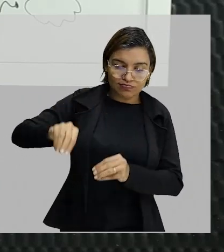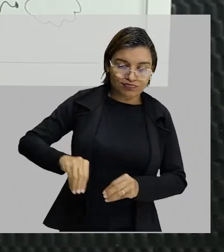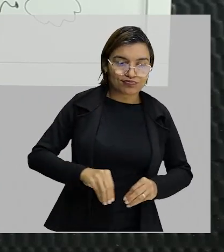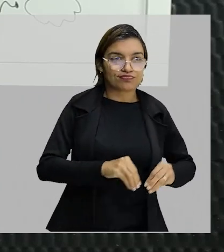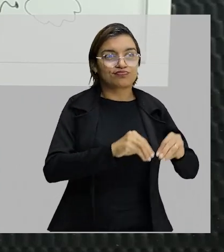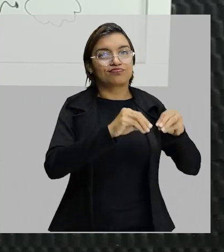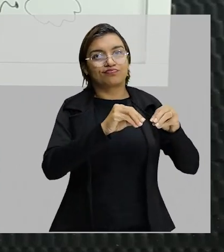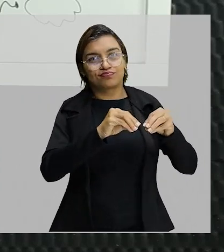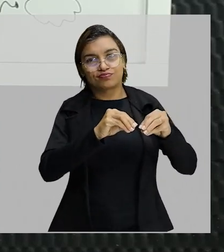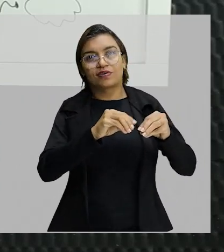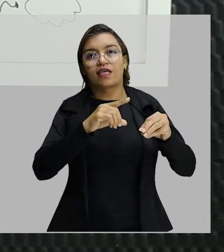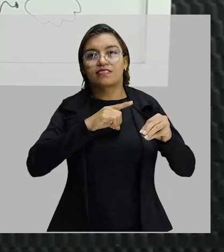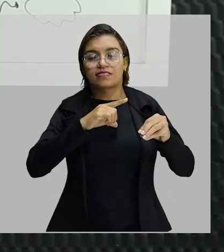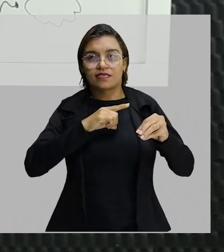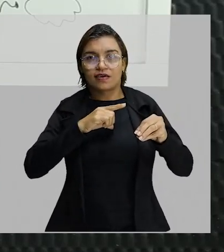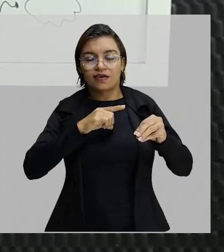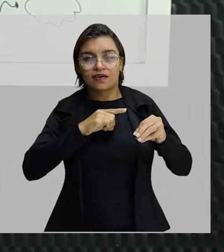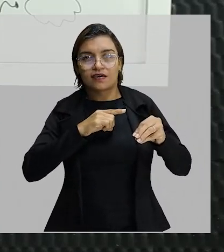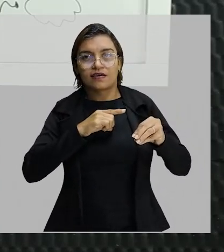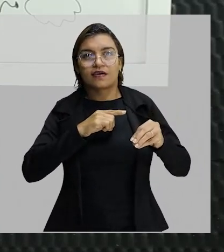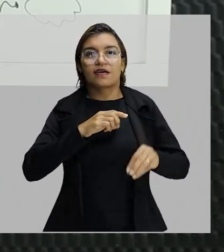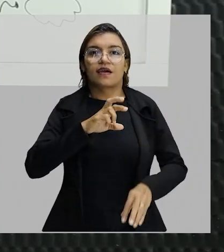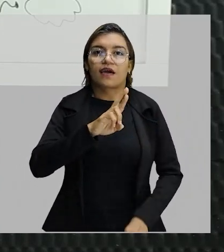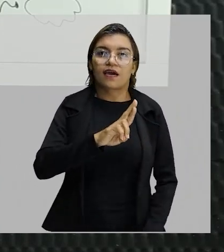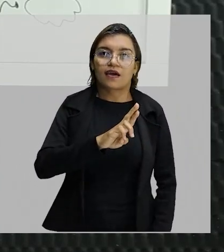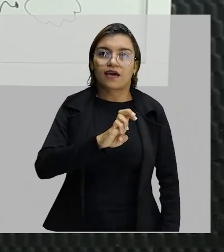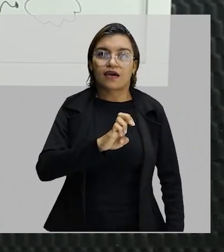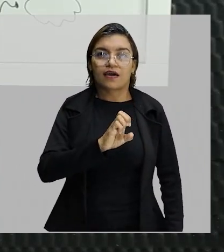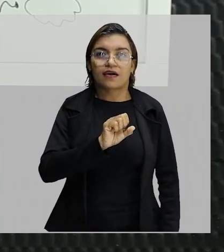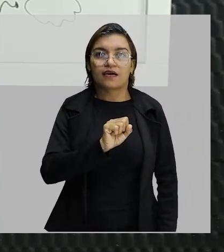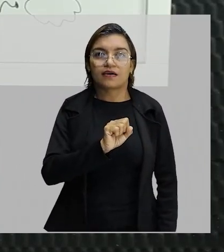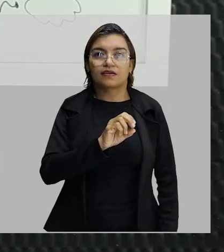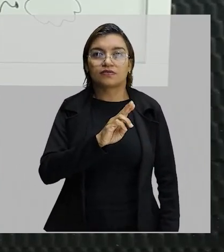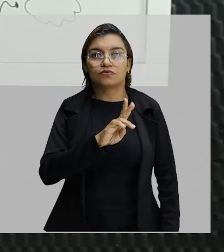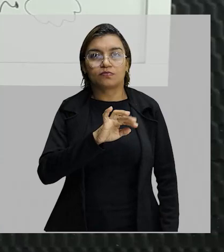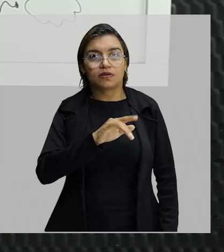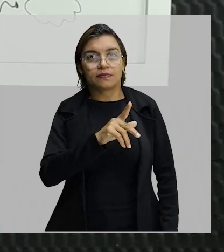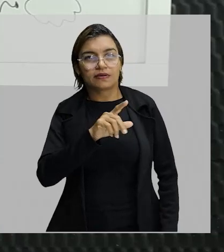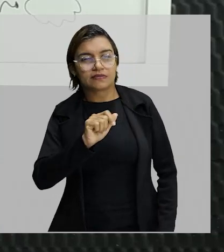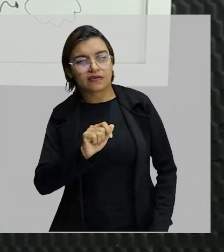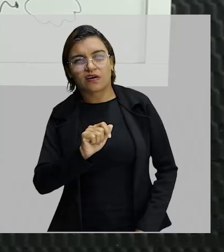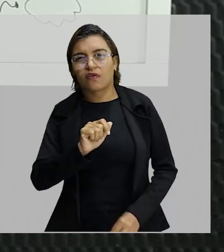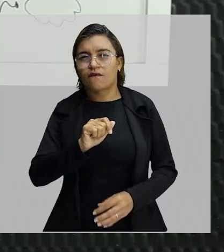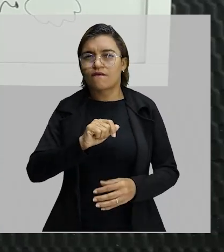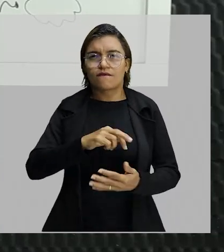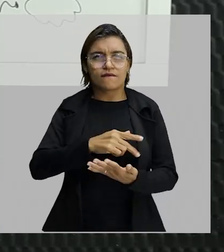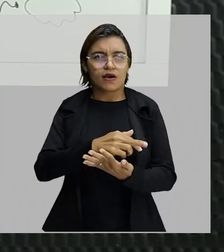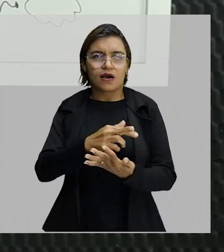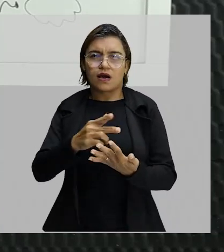ressublimação, sublimação inversa ou cristalização.